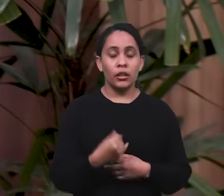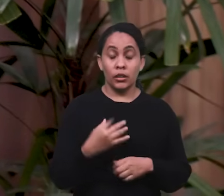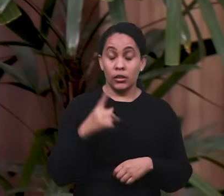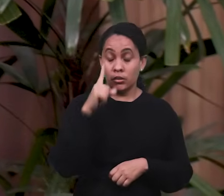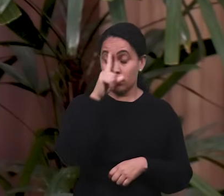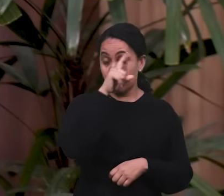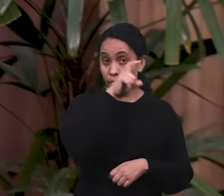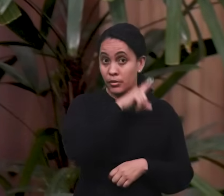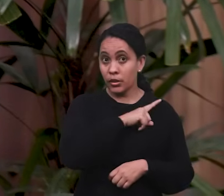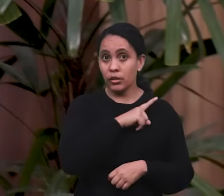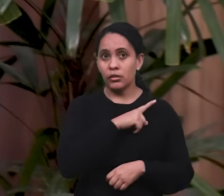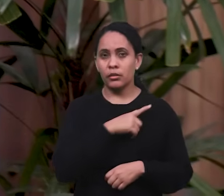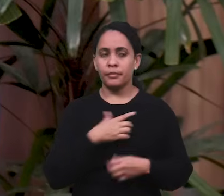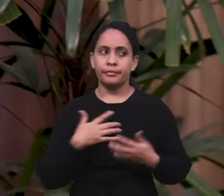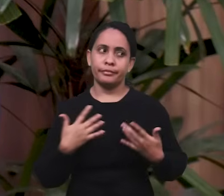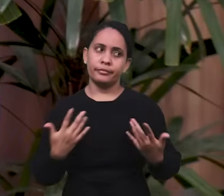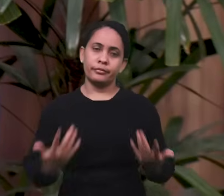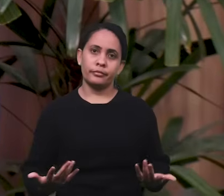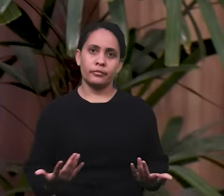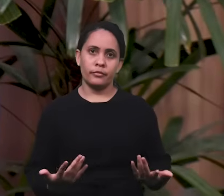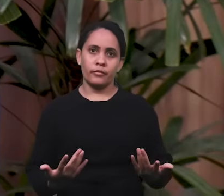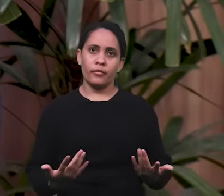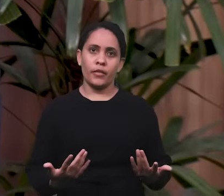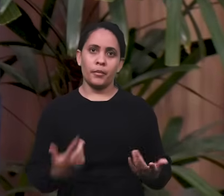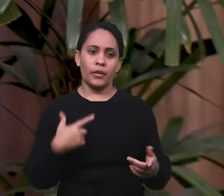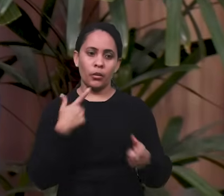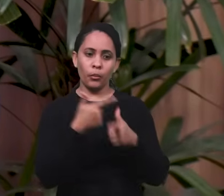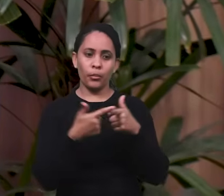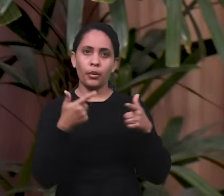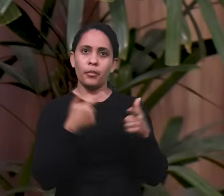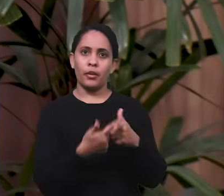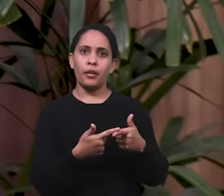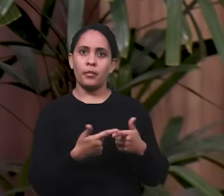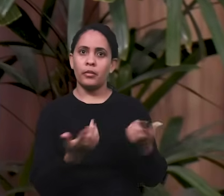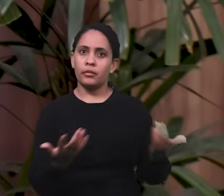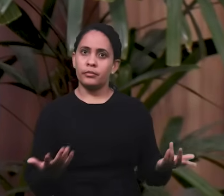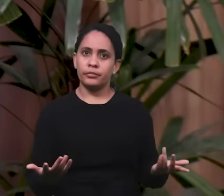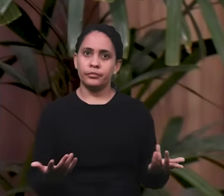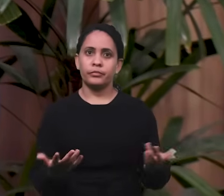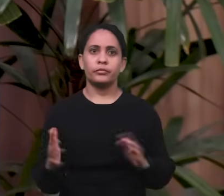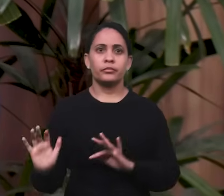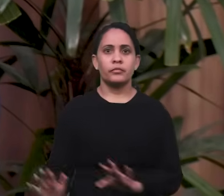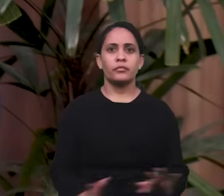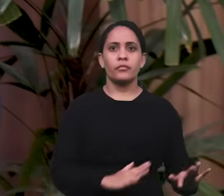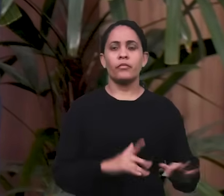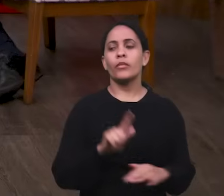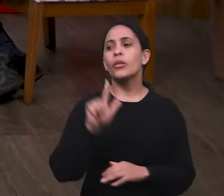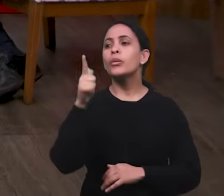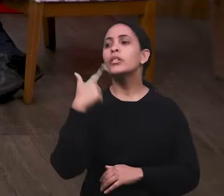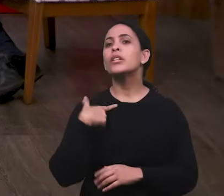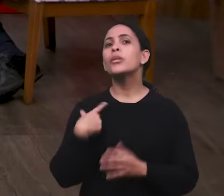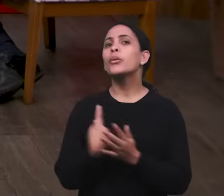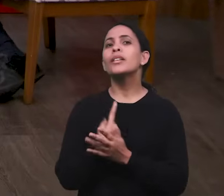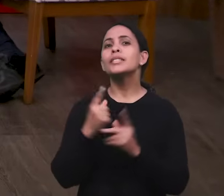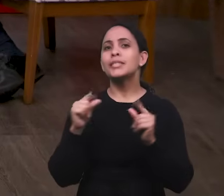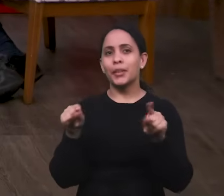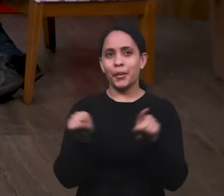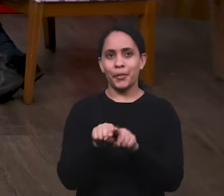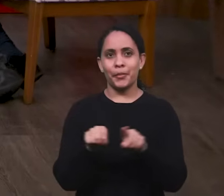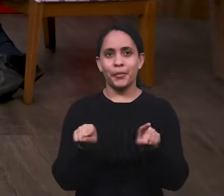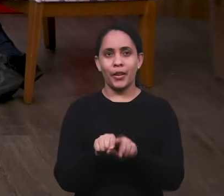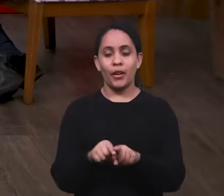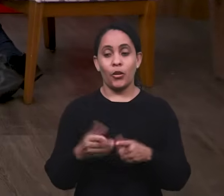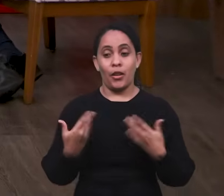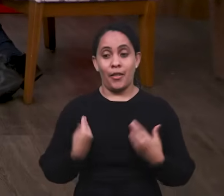tudo passando um aperto. Quer dizer, a sua bênção não pode ser para criar um problema desse. Não é verdade? E outra coisa,